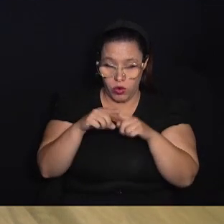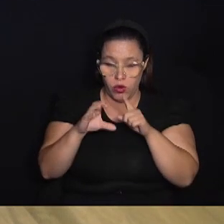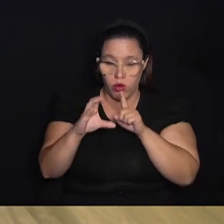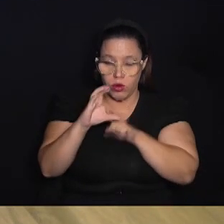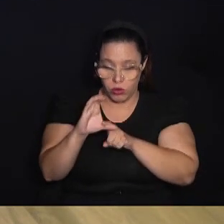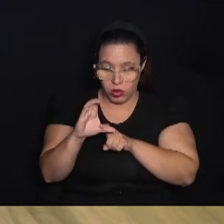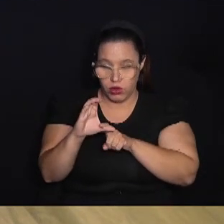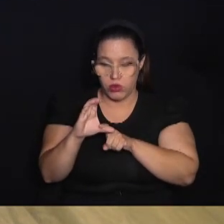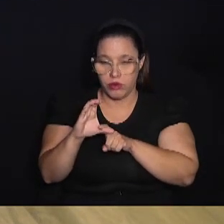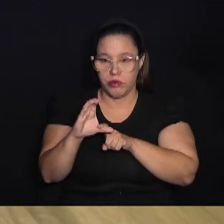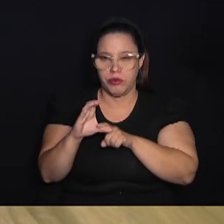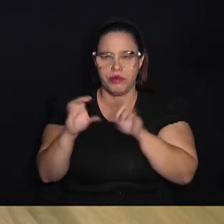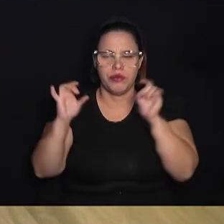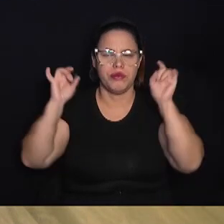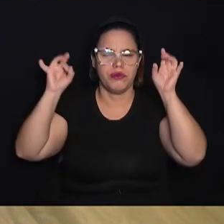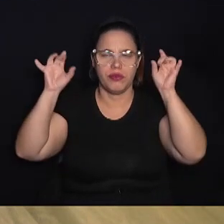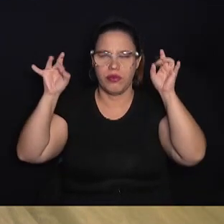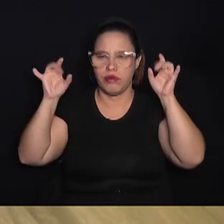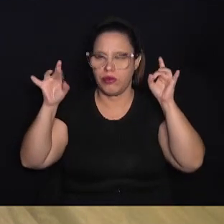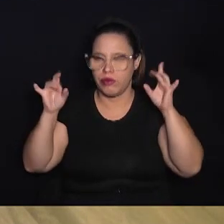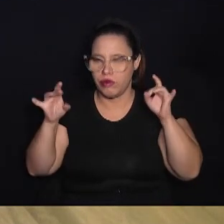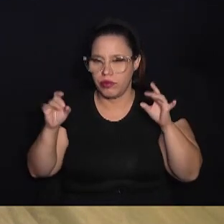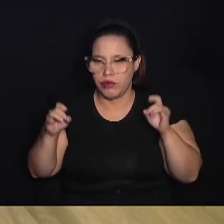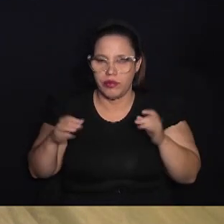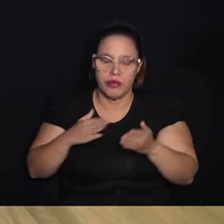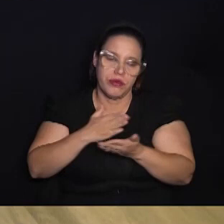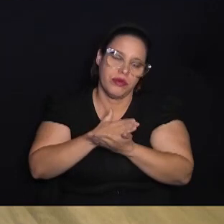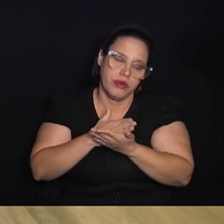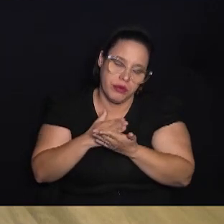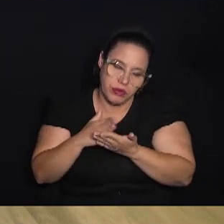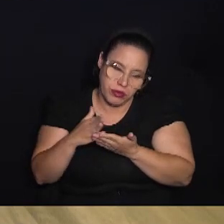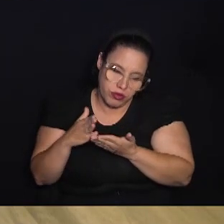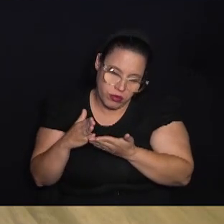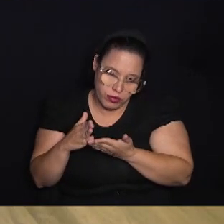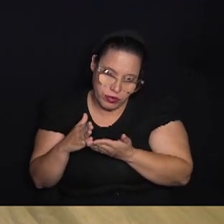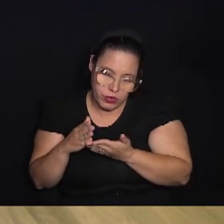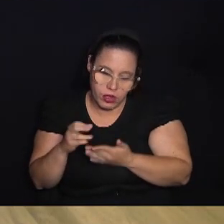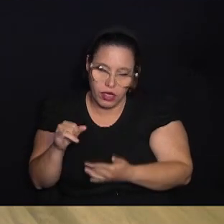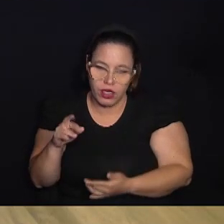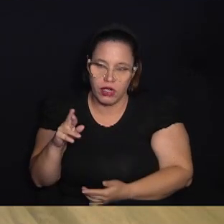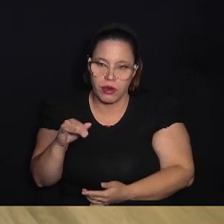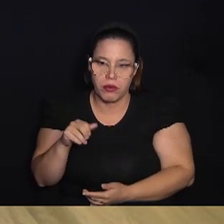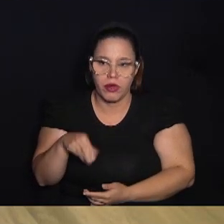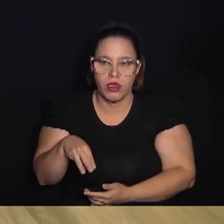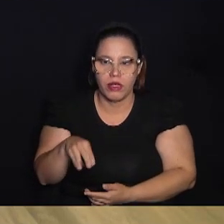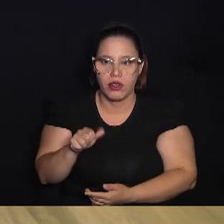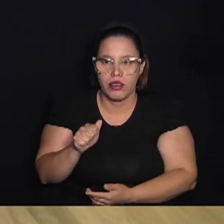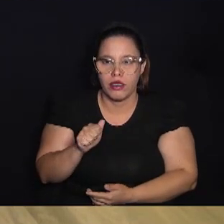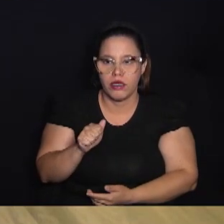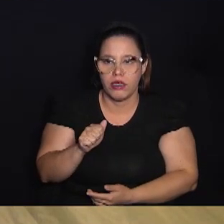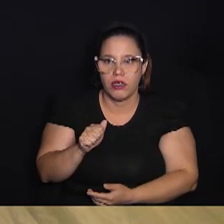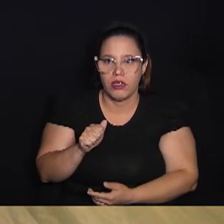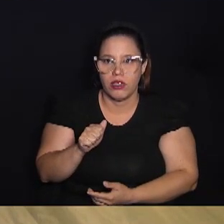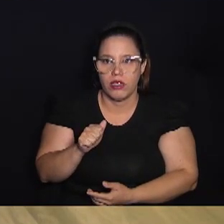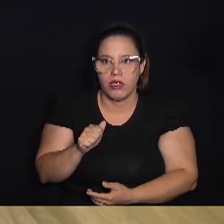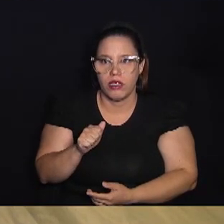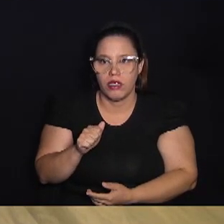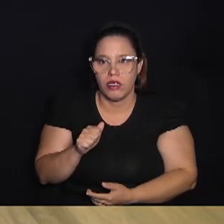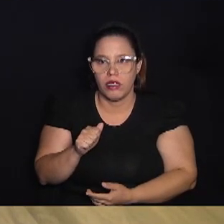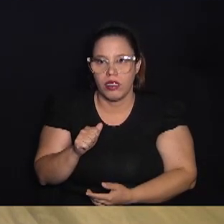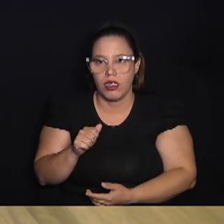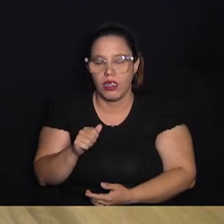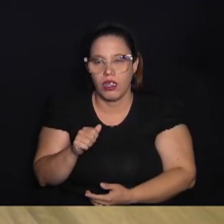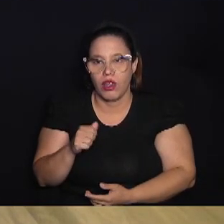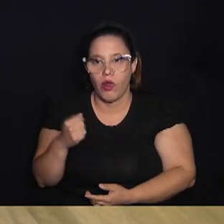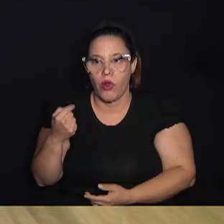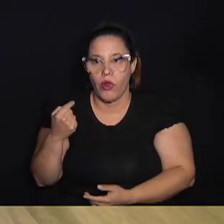lugar muito especial Catedral que começa Diegão tá ia falar da história da irmã e também da da aparição da da Nossa Senhora das